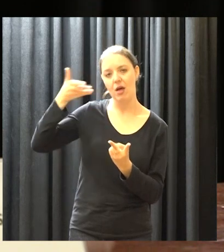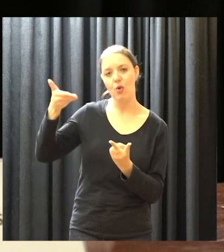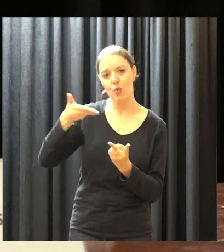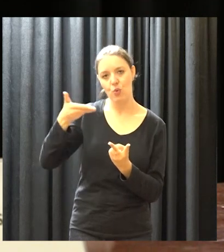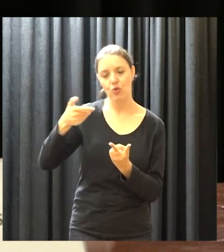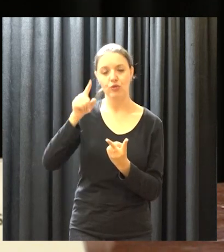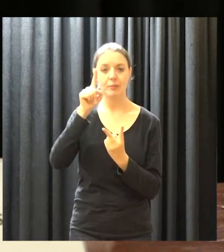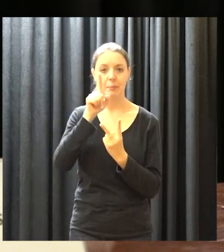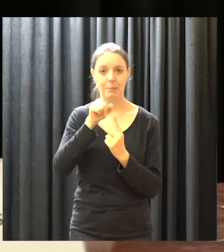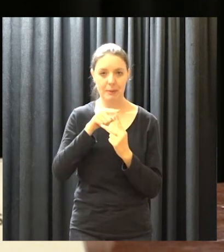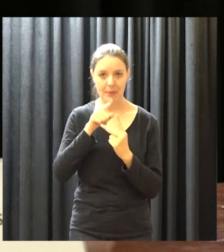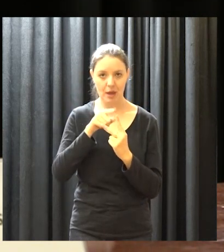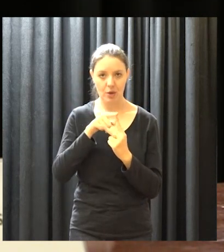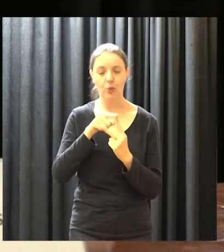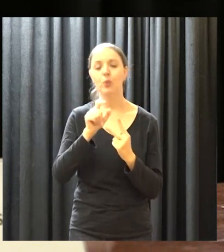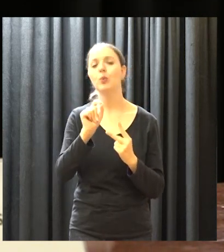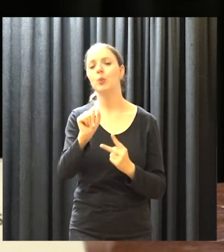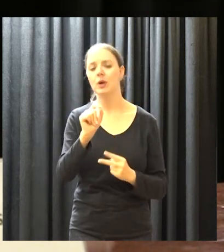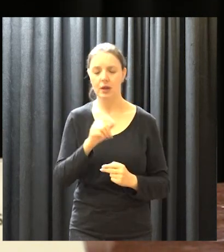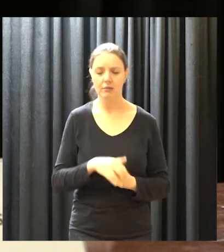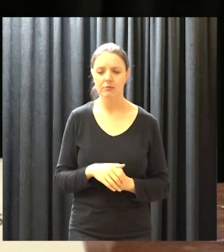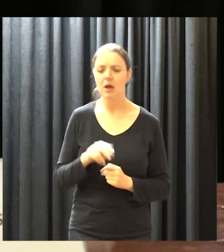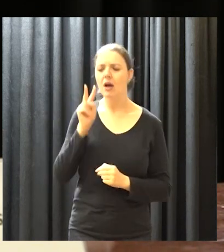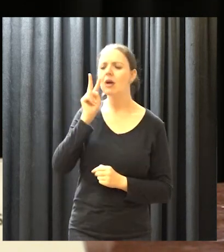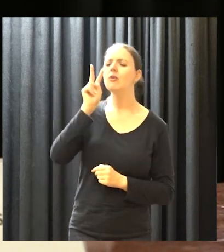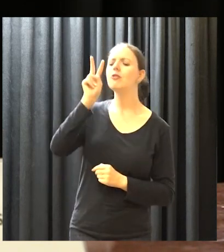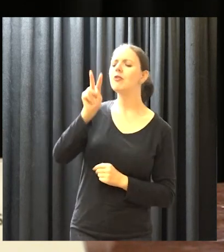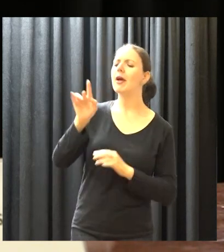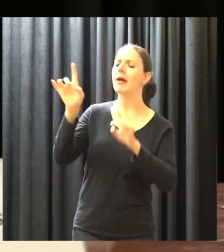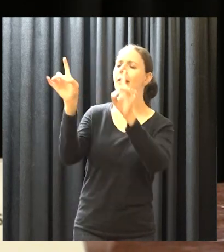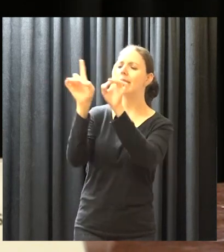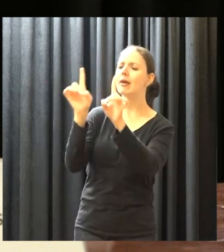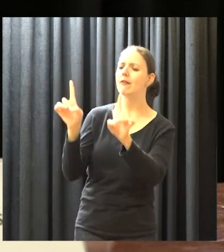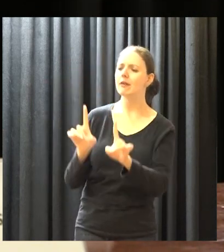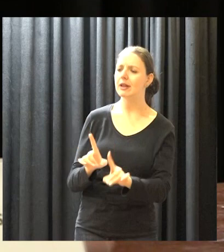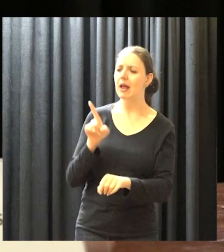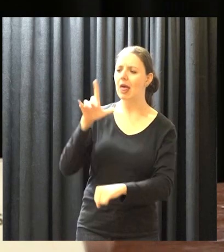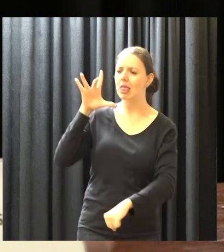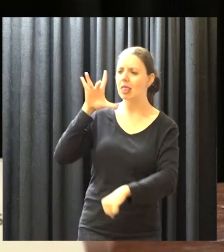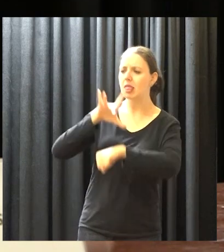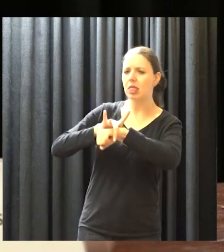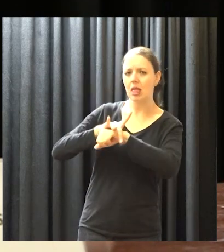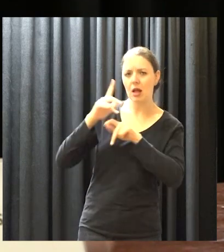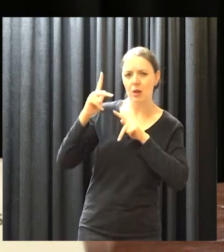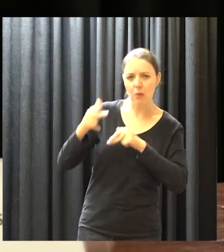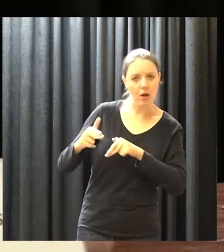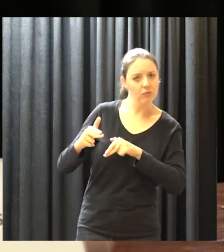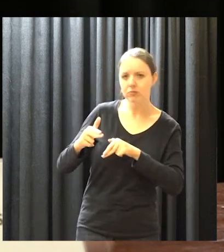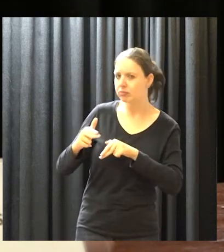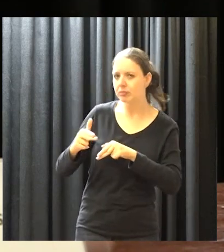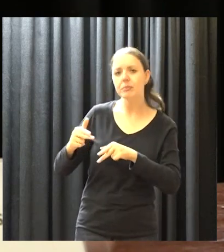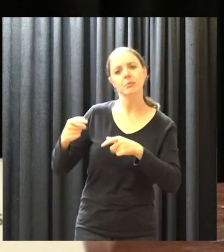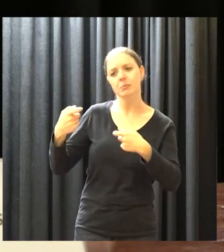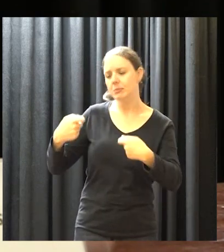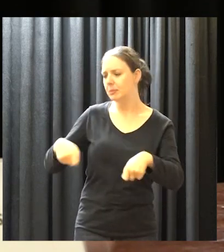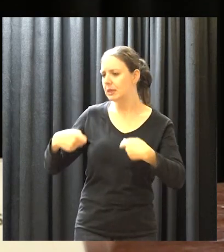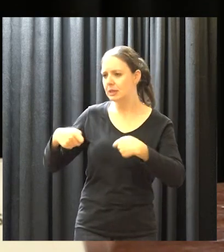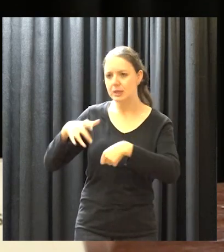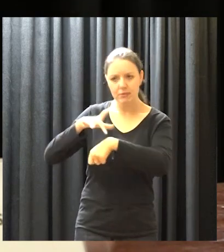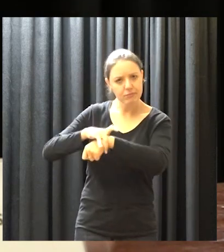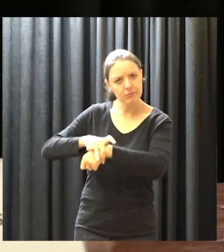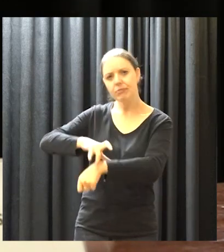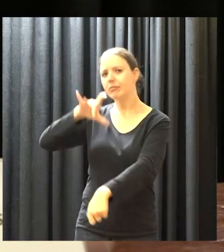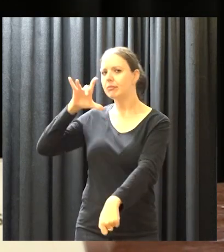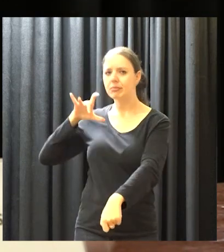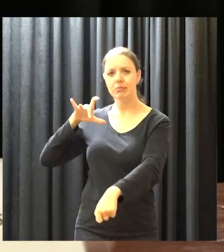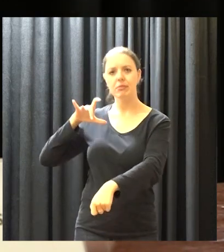da necessidade de rompermos com a compreensão da deficiência como uma patologia para ampliarmos as possibilidades